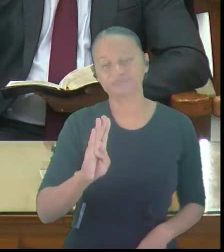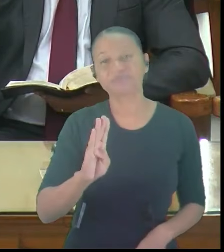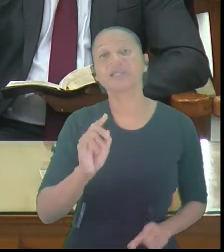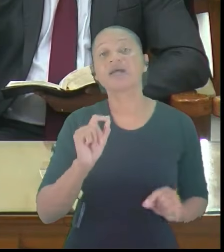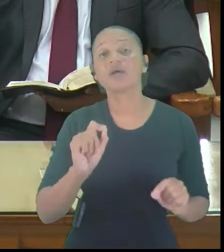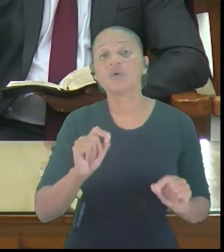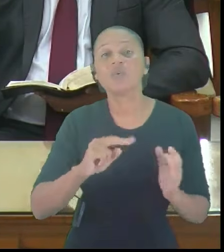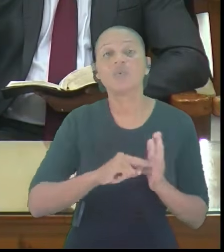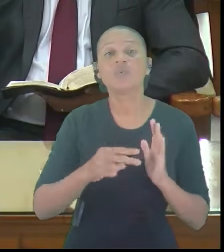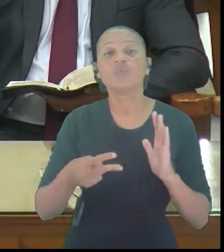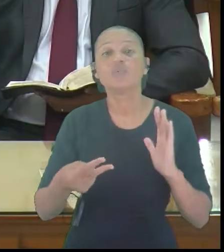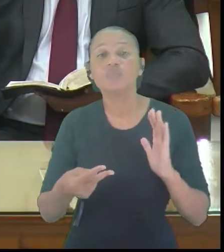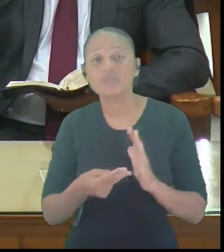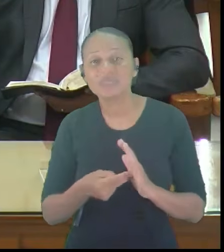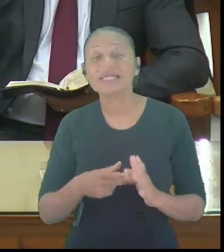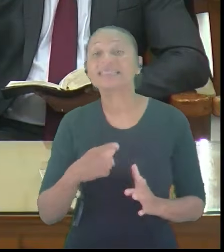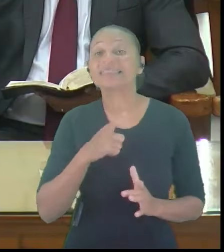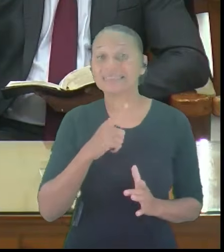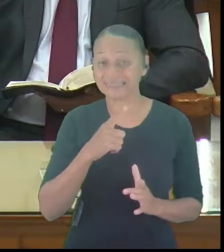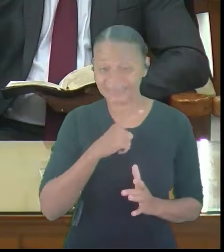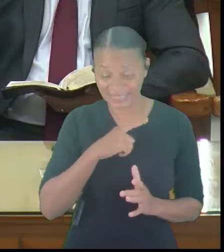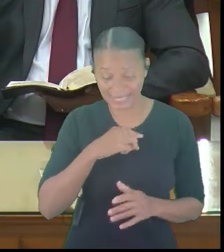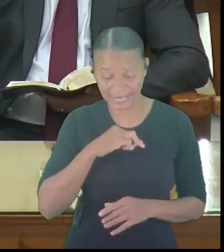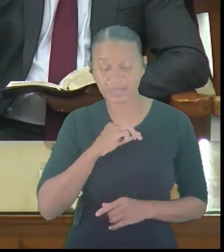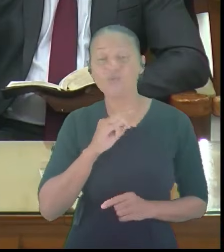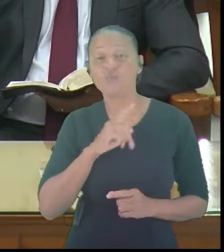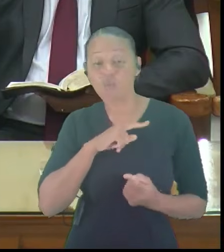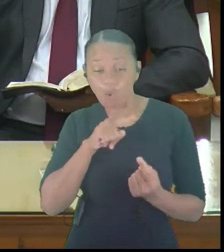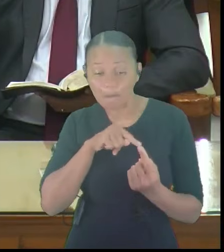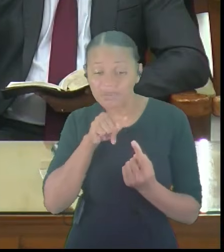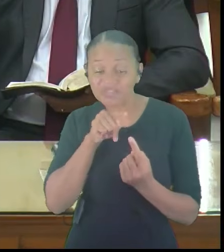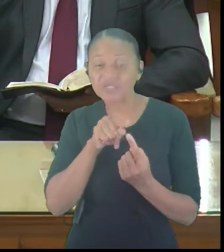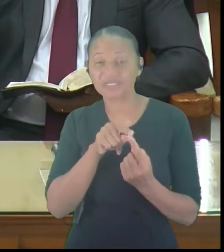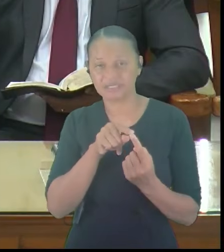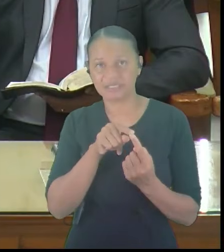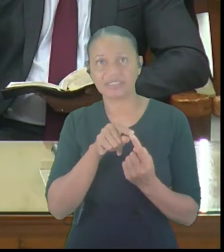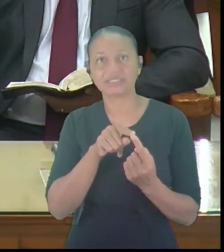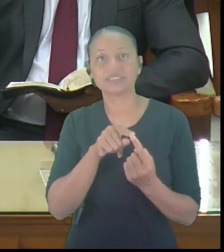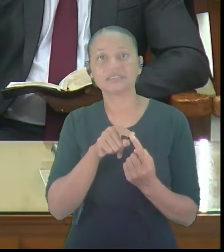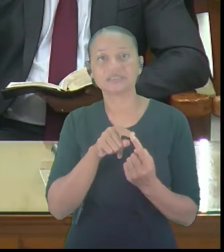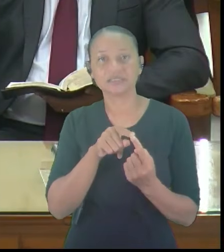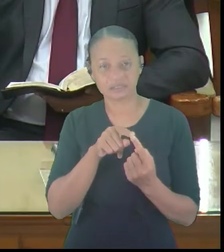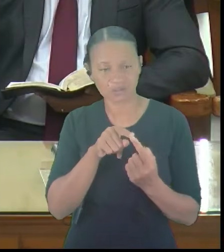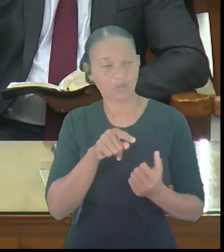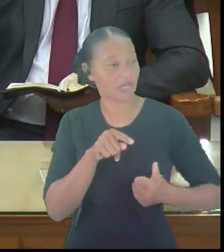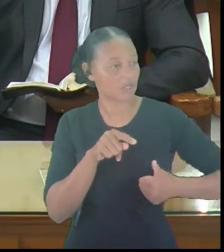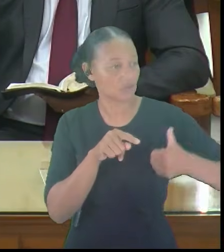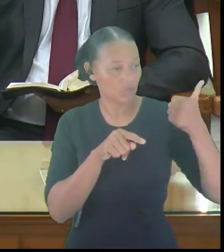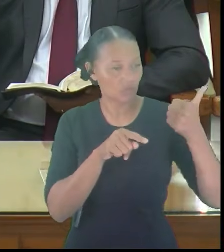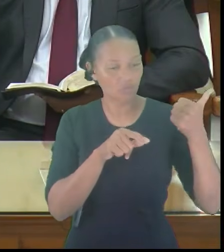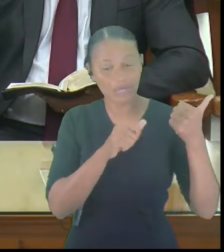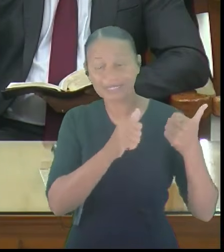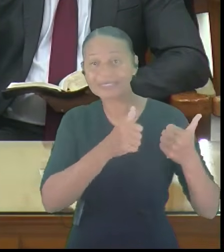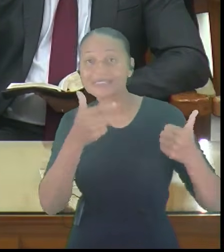Submissão quer dizer que ela tem uma missão abaixo da missão do marido.